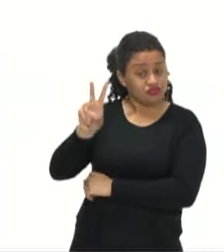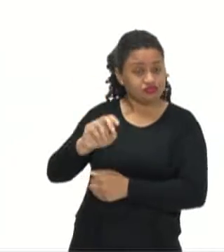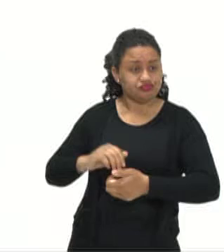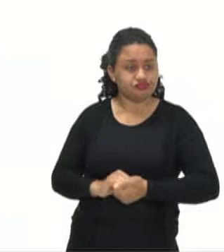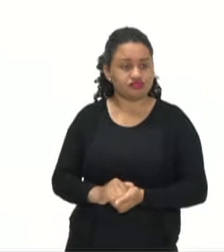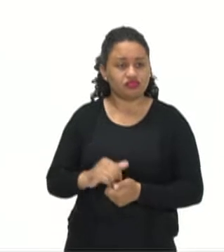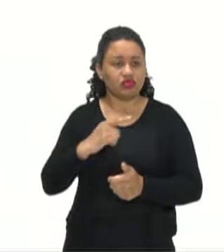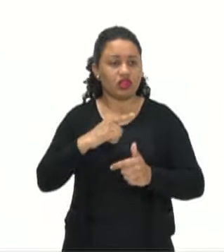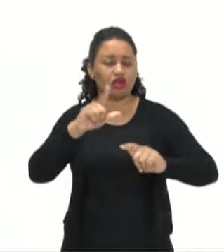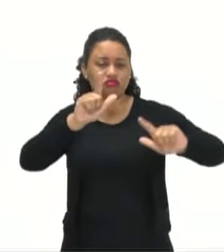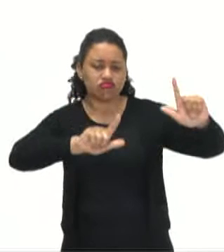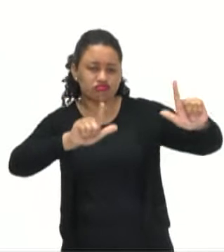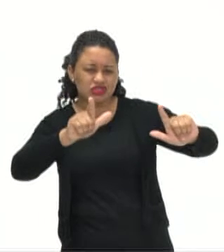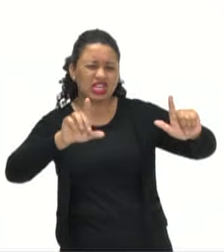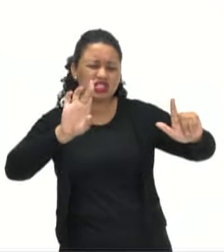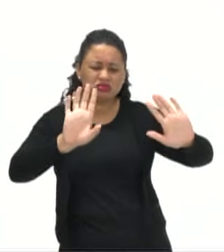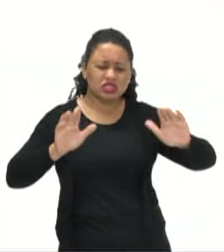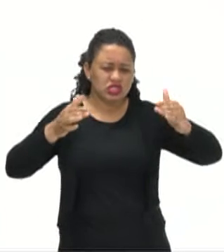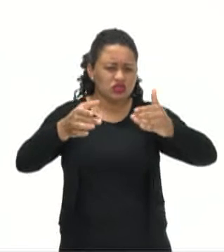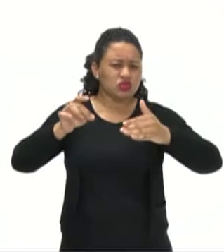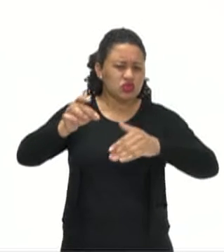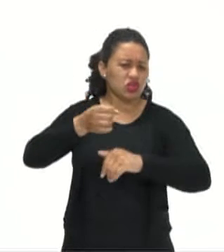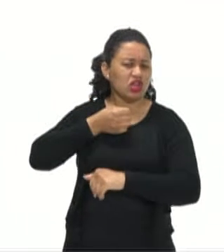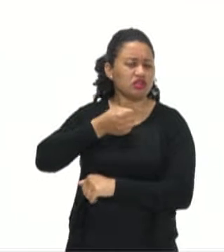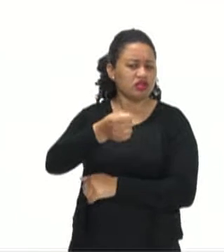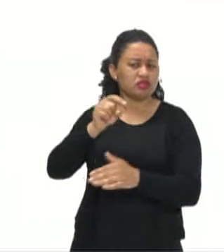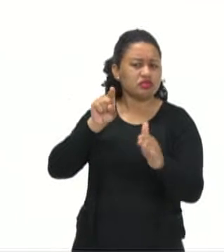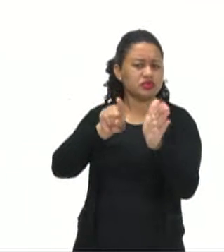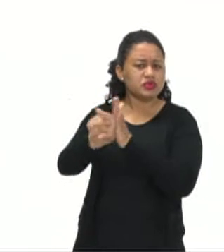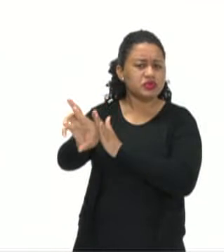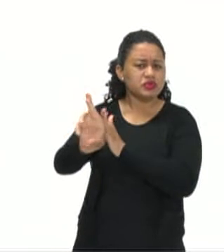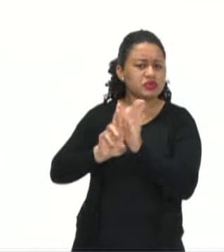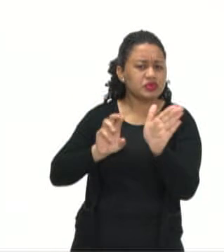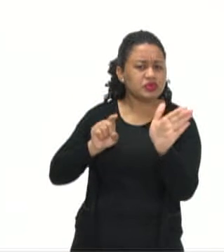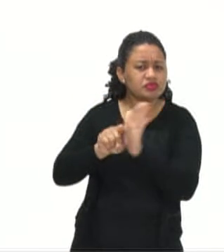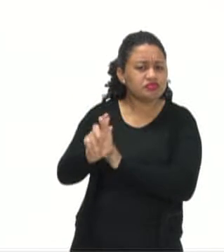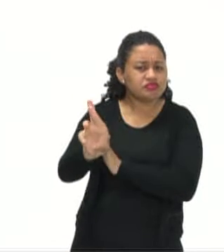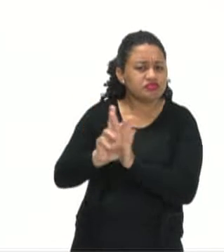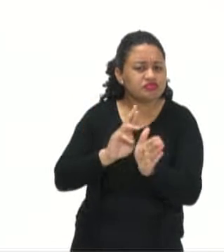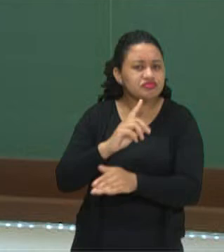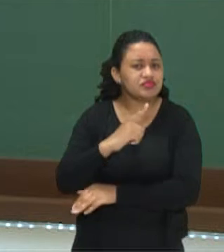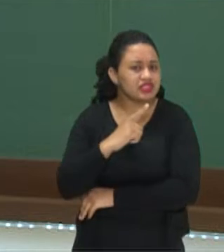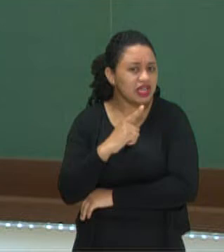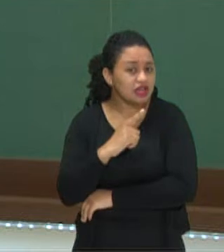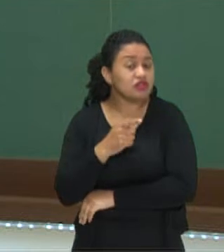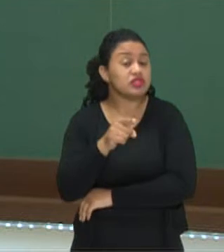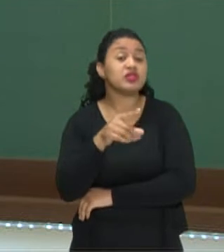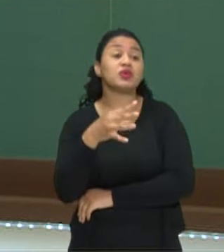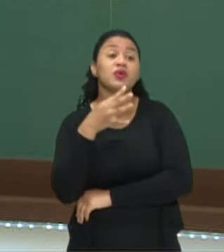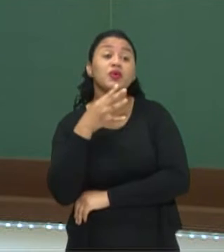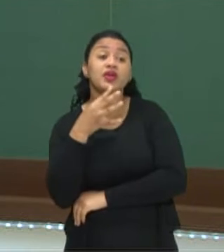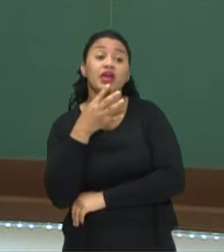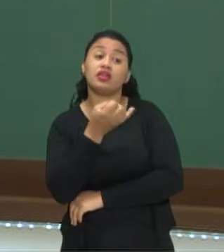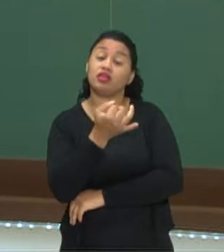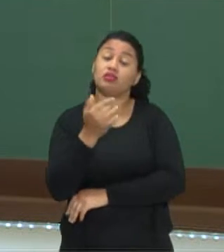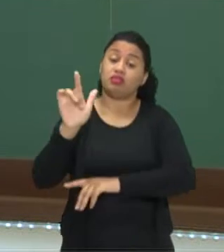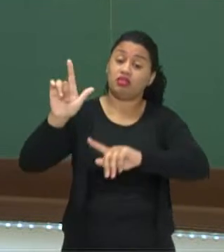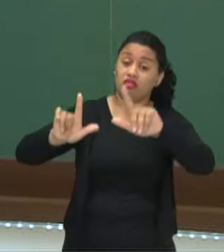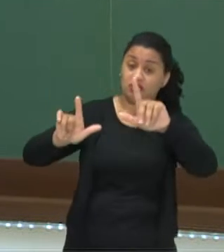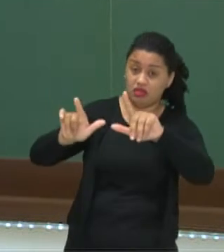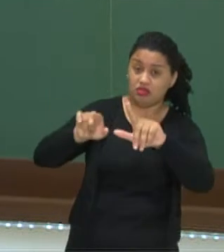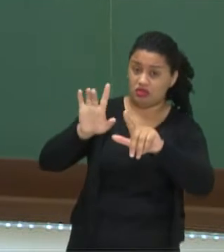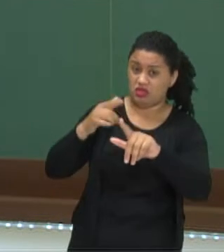TV específicos só para entrevistas? Pensa aí. Você conhece alguns desses